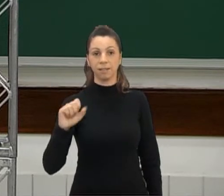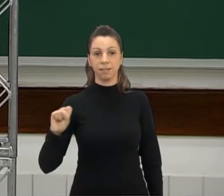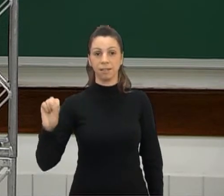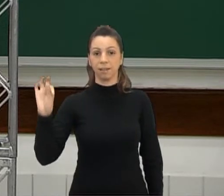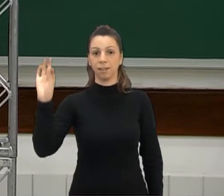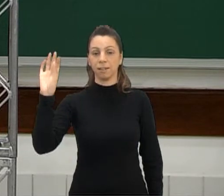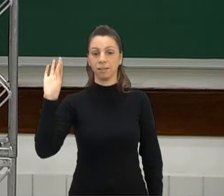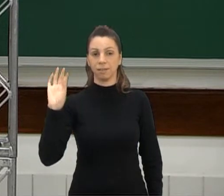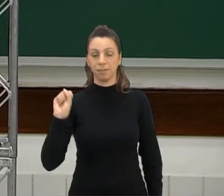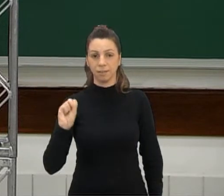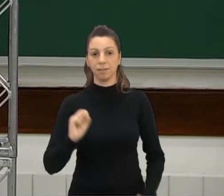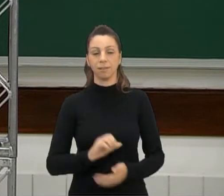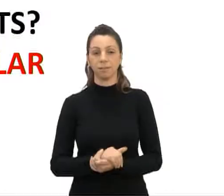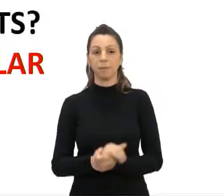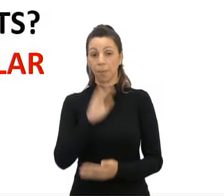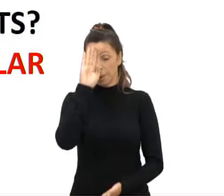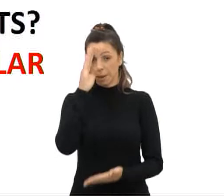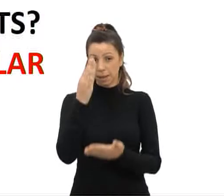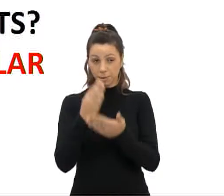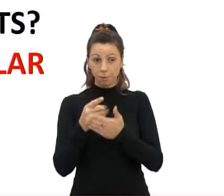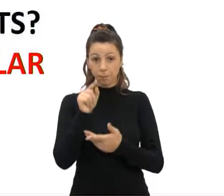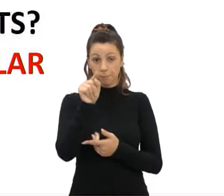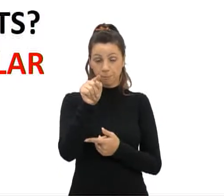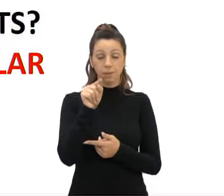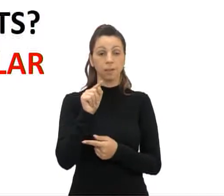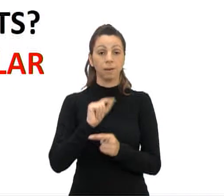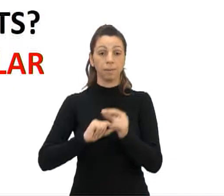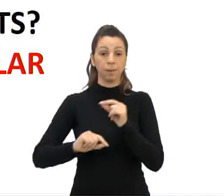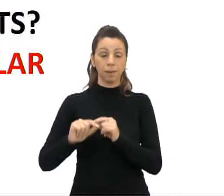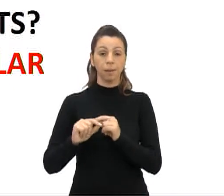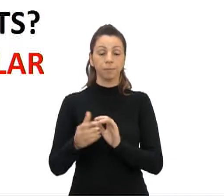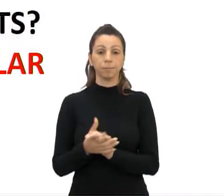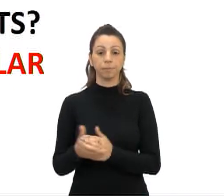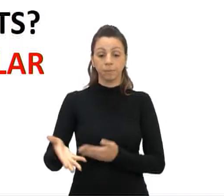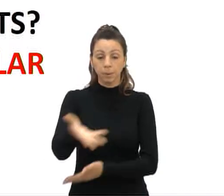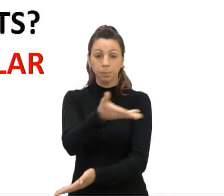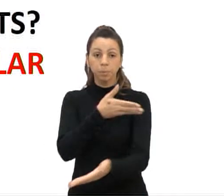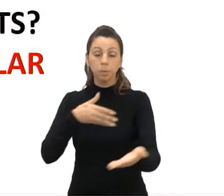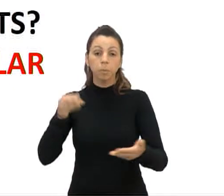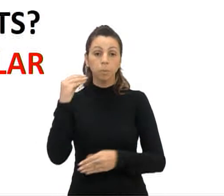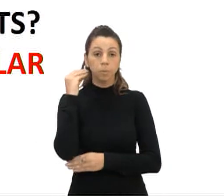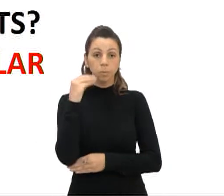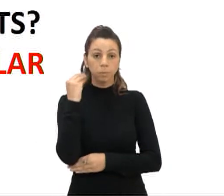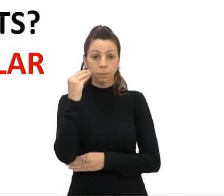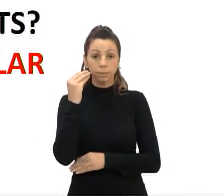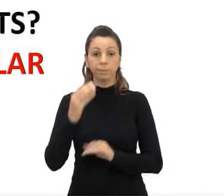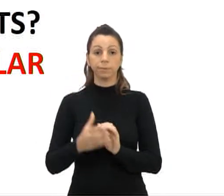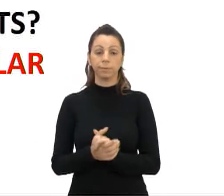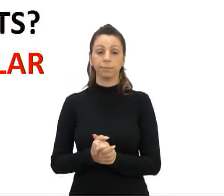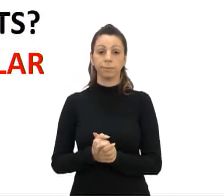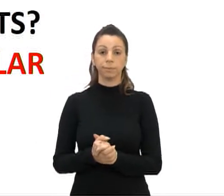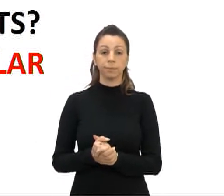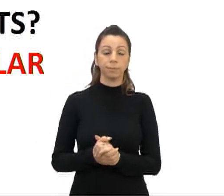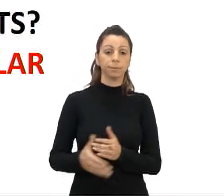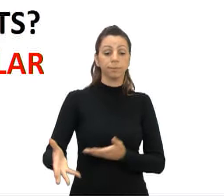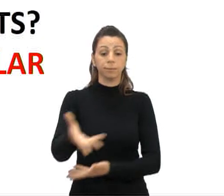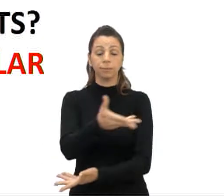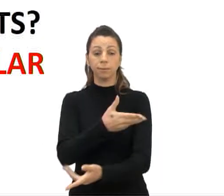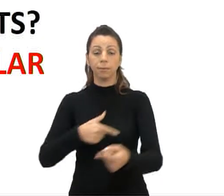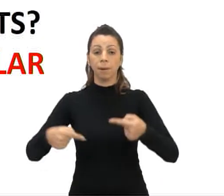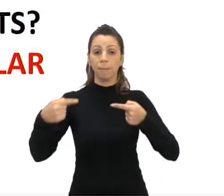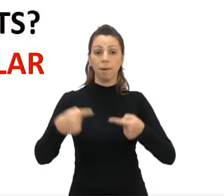certo? Então, acredito eu que vocês pensaram que vocês compartilham experiências, que vocês compartilham temas,